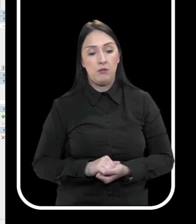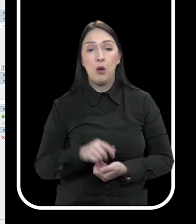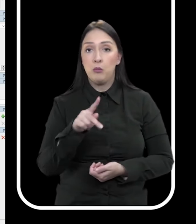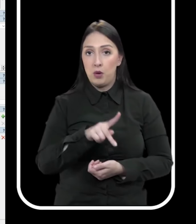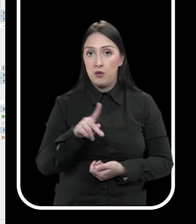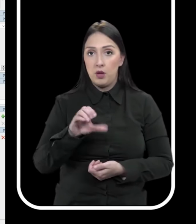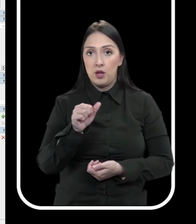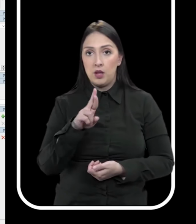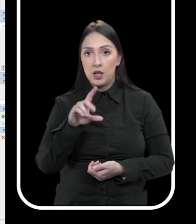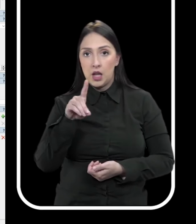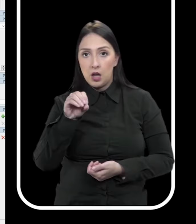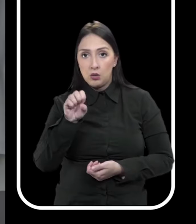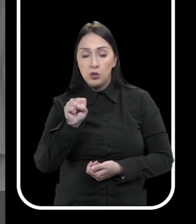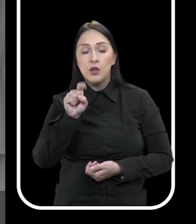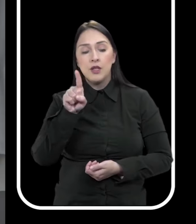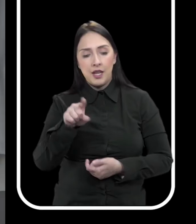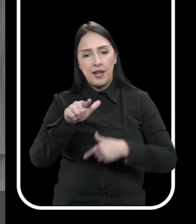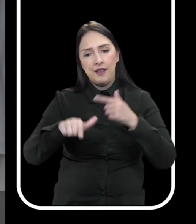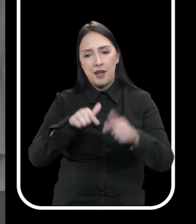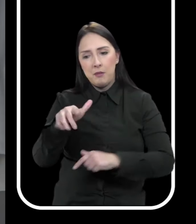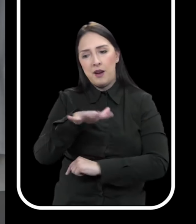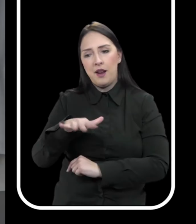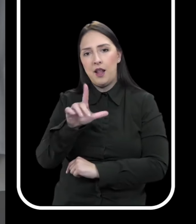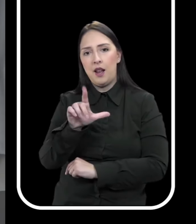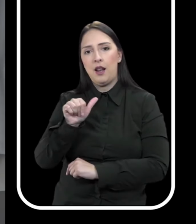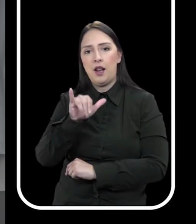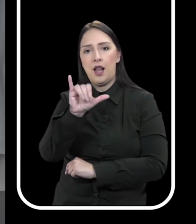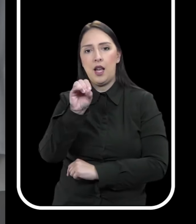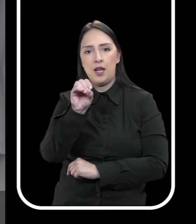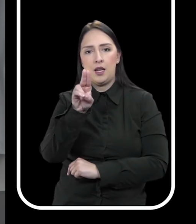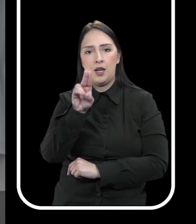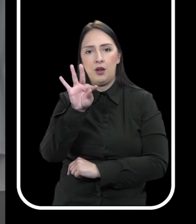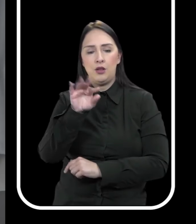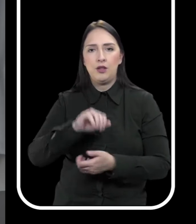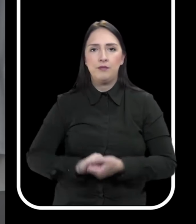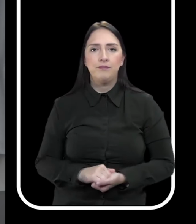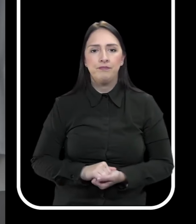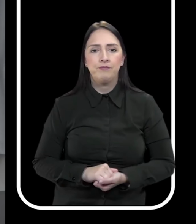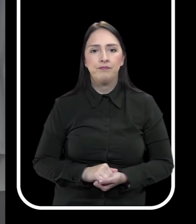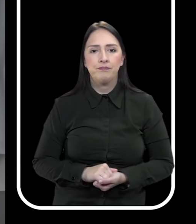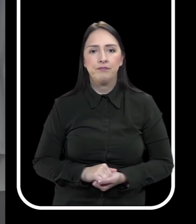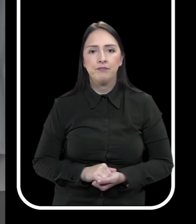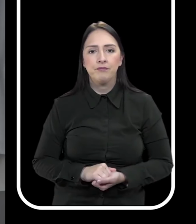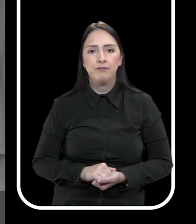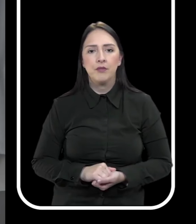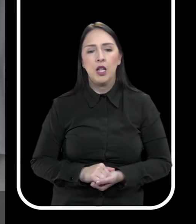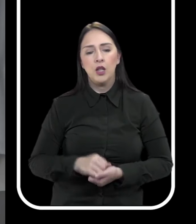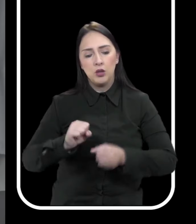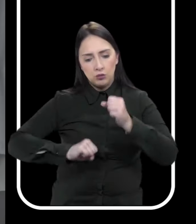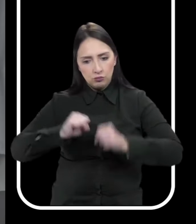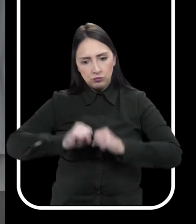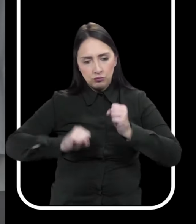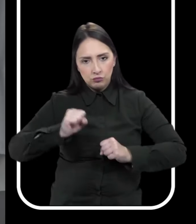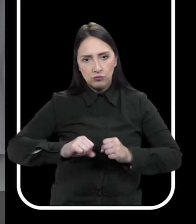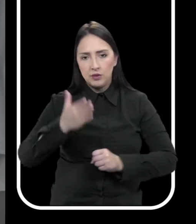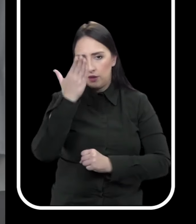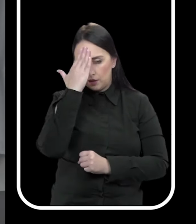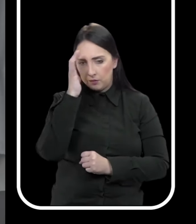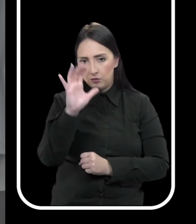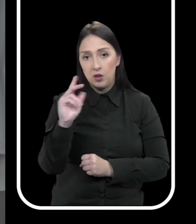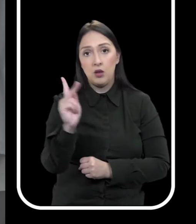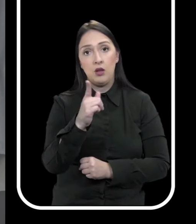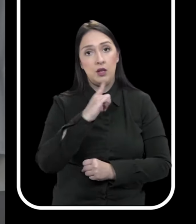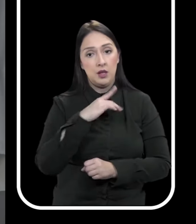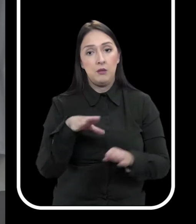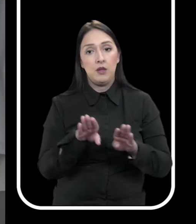O professor Carlos, que é professor aí de layout, né, e de fábrica, né, professor Carlos? Projeto de fábrica. Projeto de fábrica. Então, nesse caso,